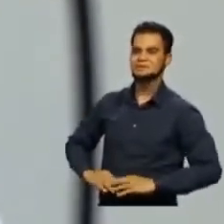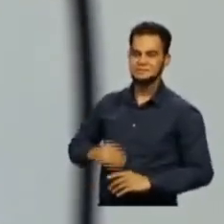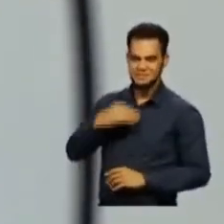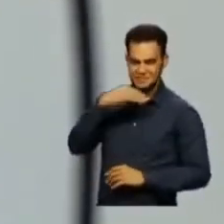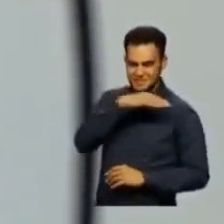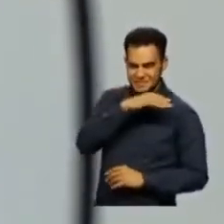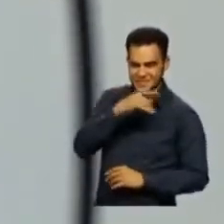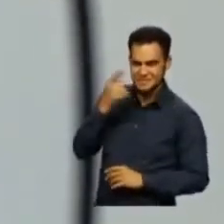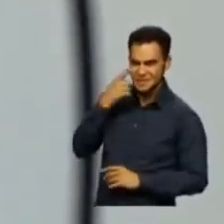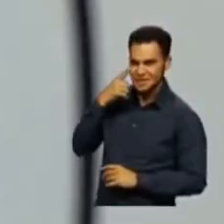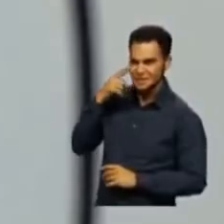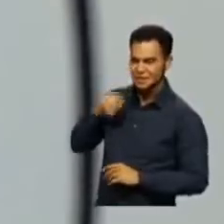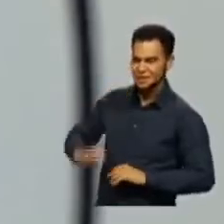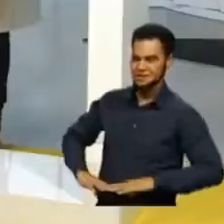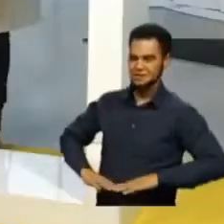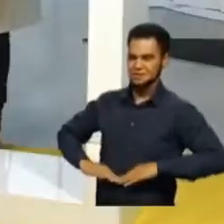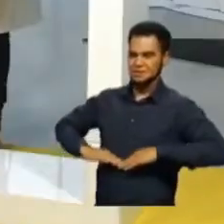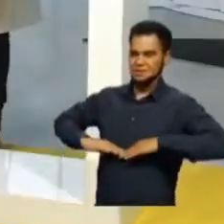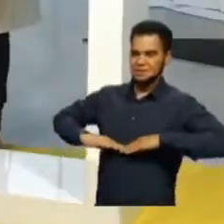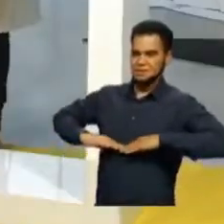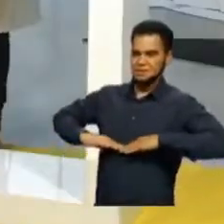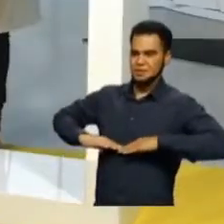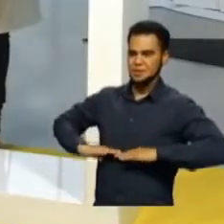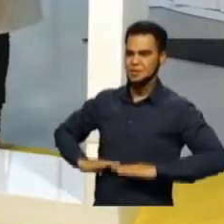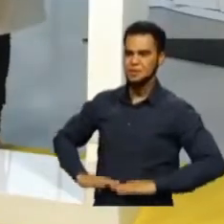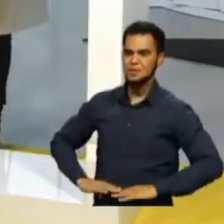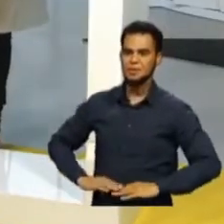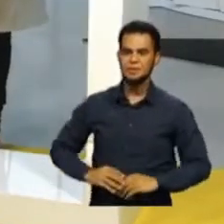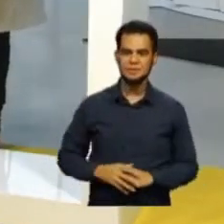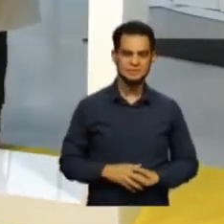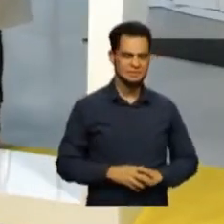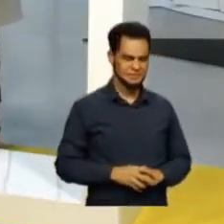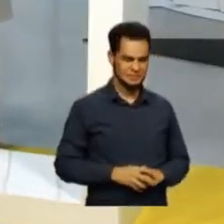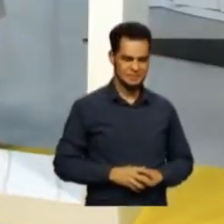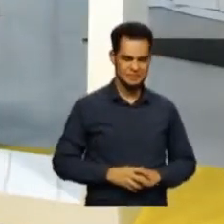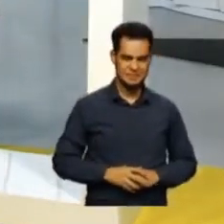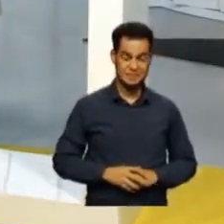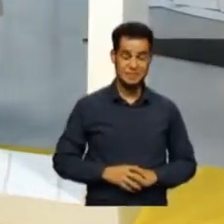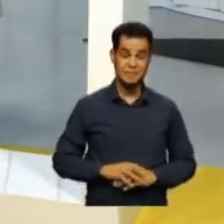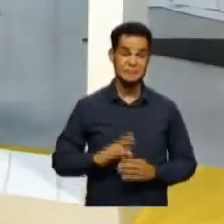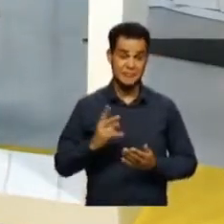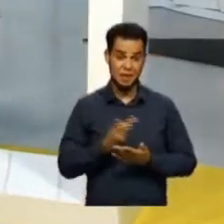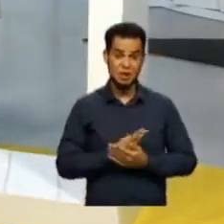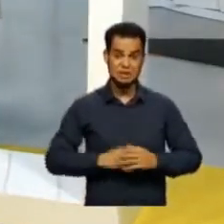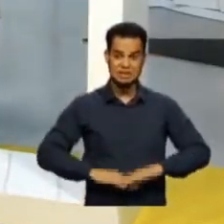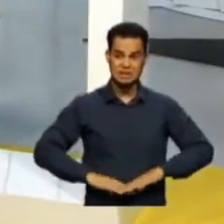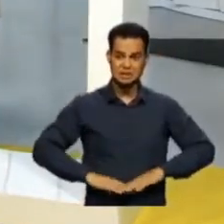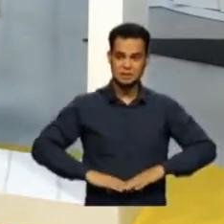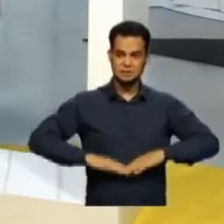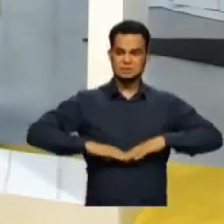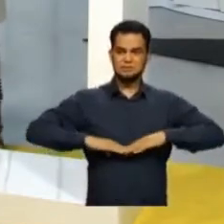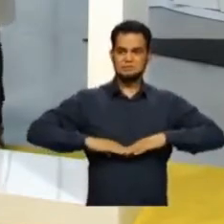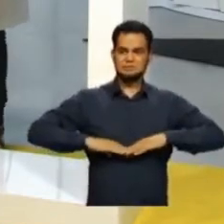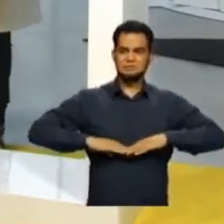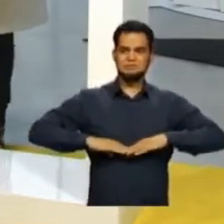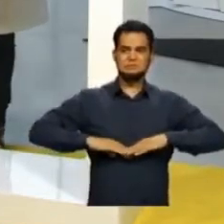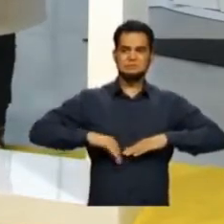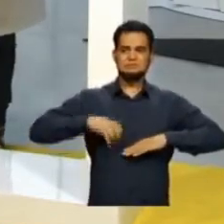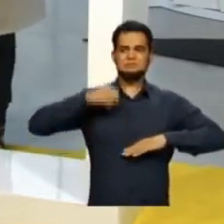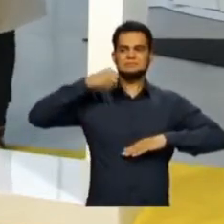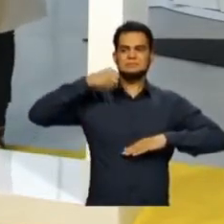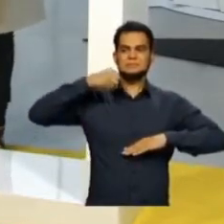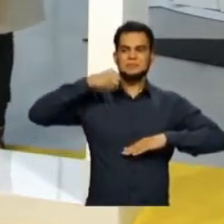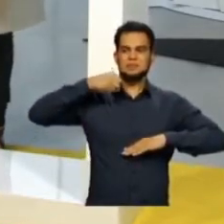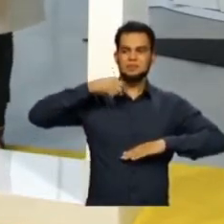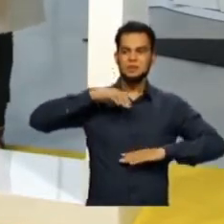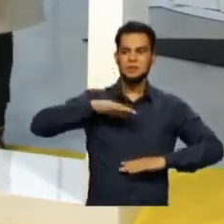Então, ora ele distende, né? Ora ele acontece tanto a contração e o relaxamento do